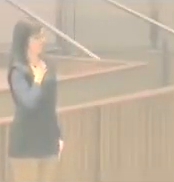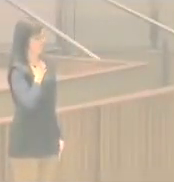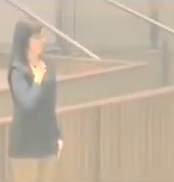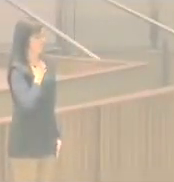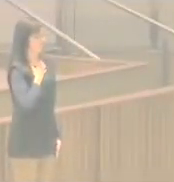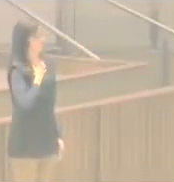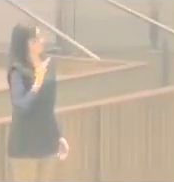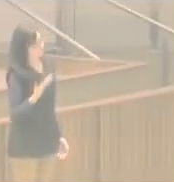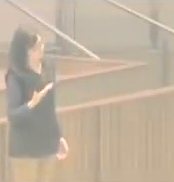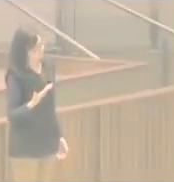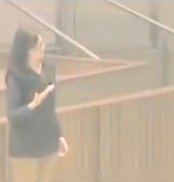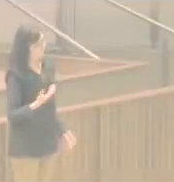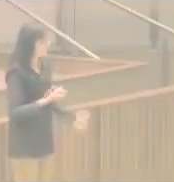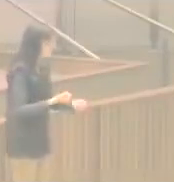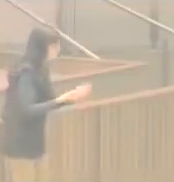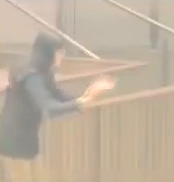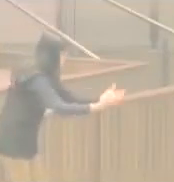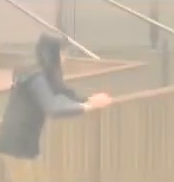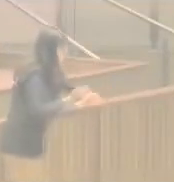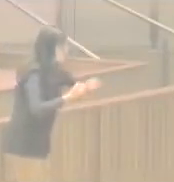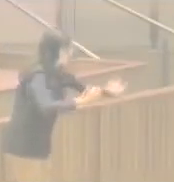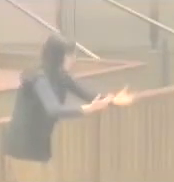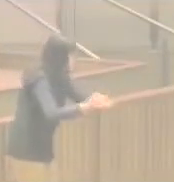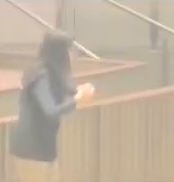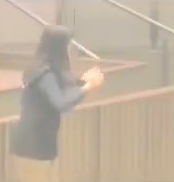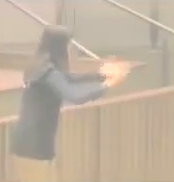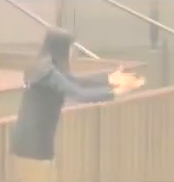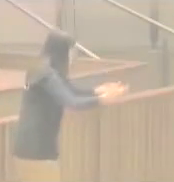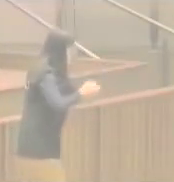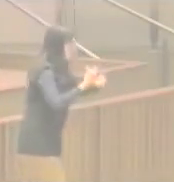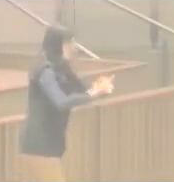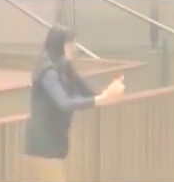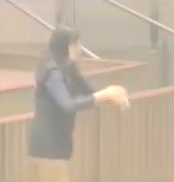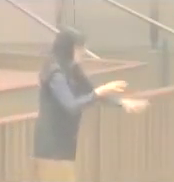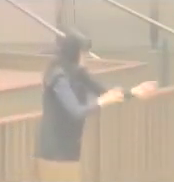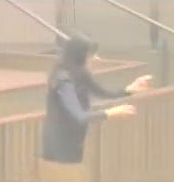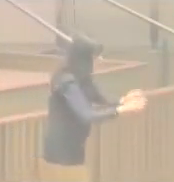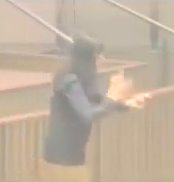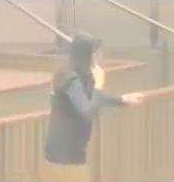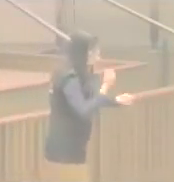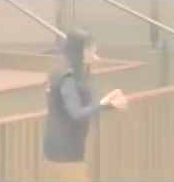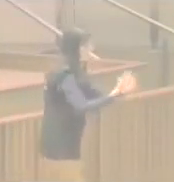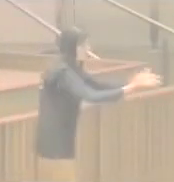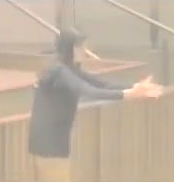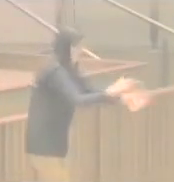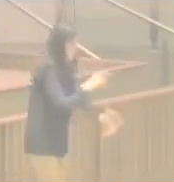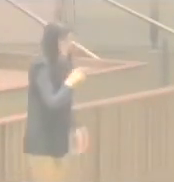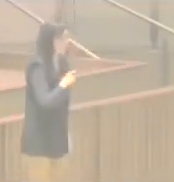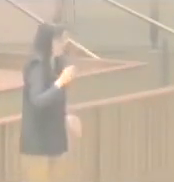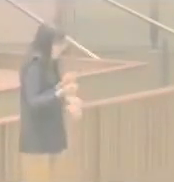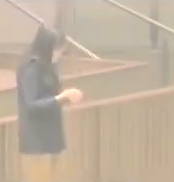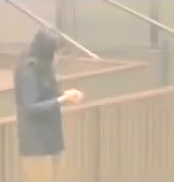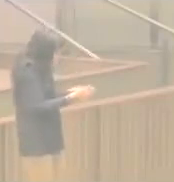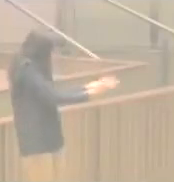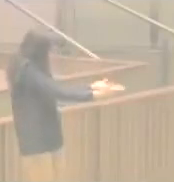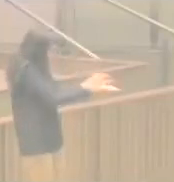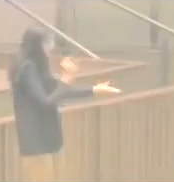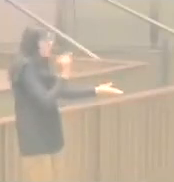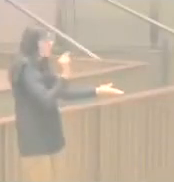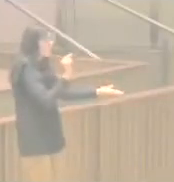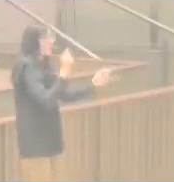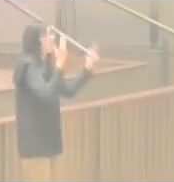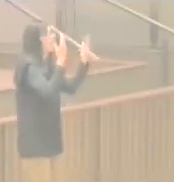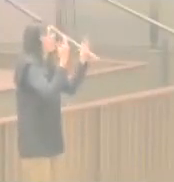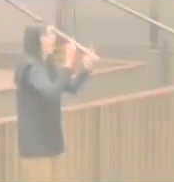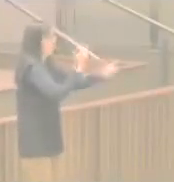Então fazem uma oferenda, um despacho, não é? O que é essa oferenda, esse despacho? Eu estou